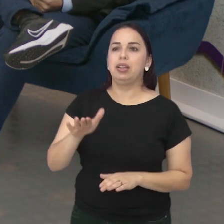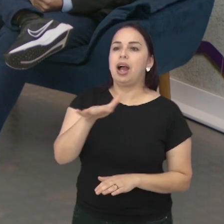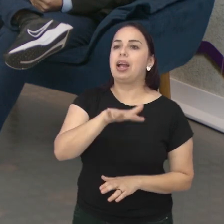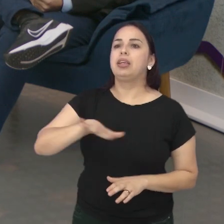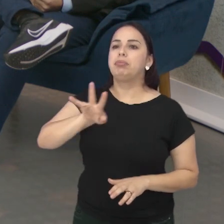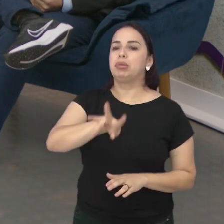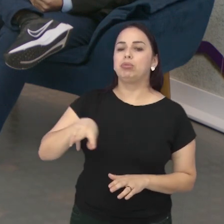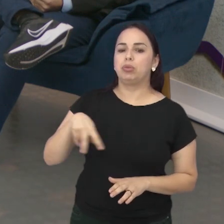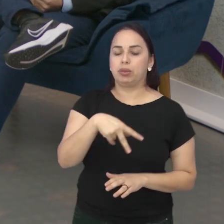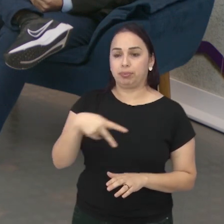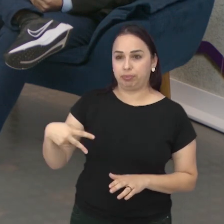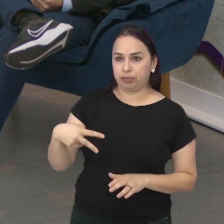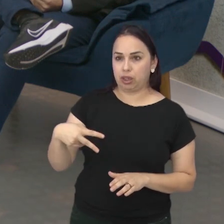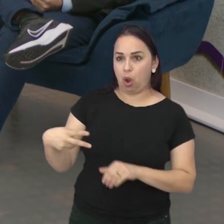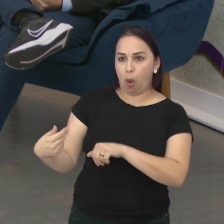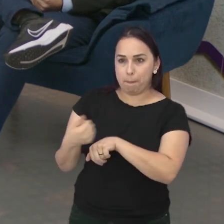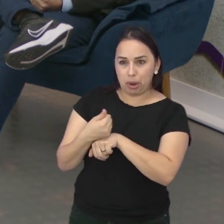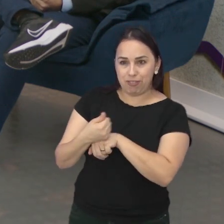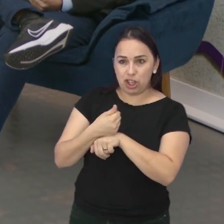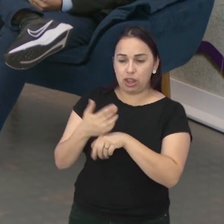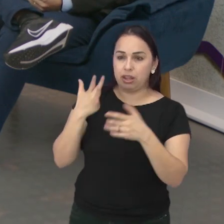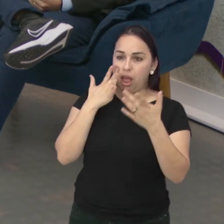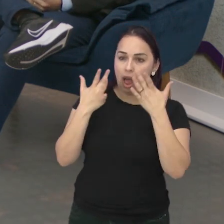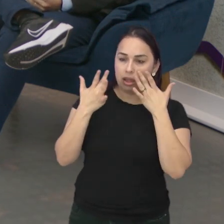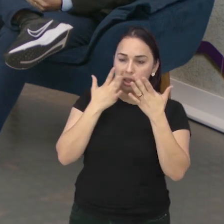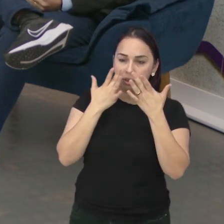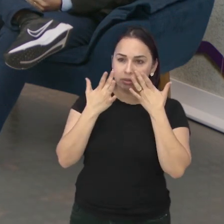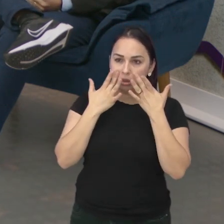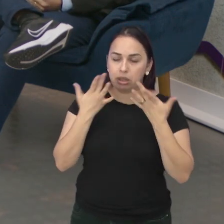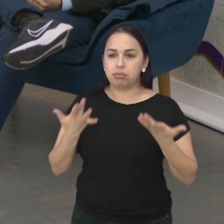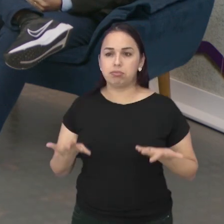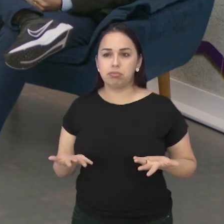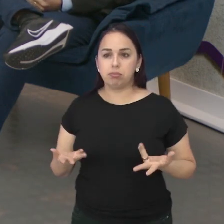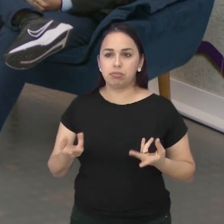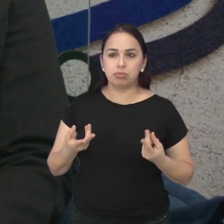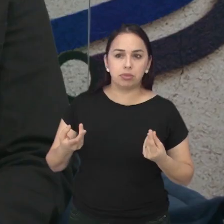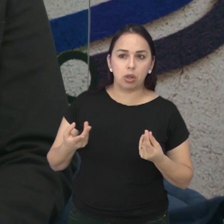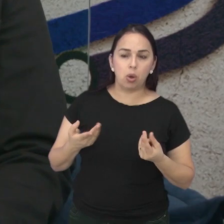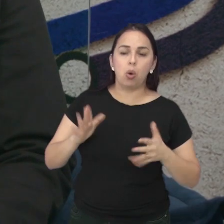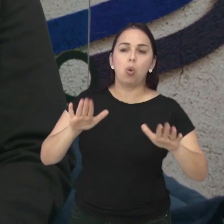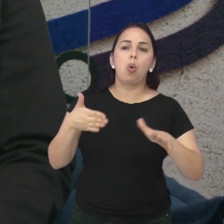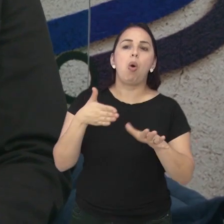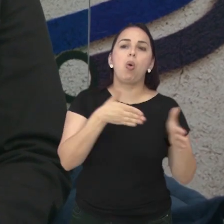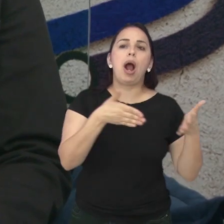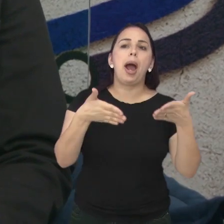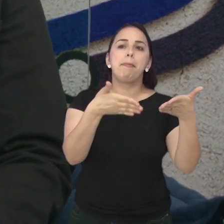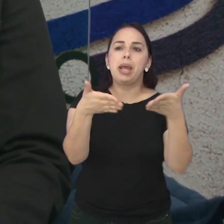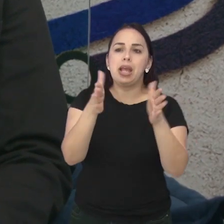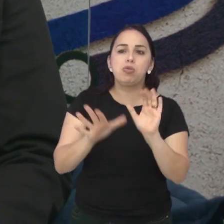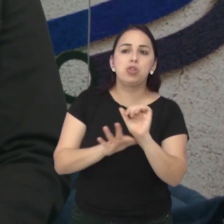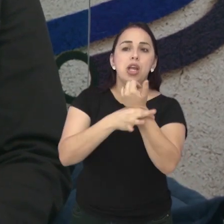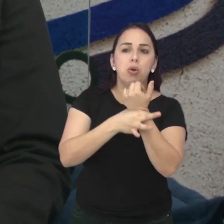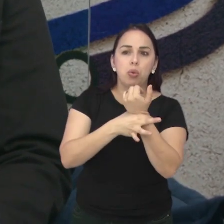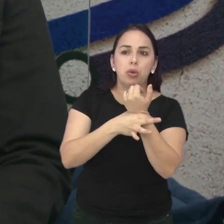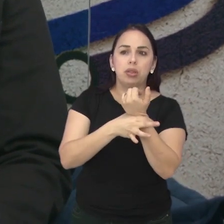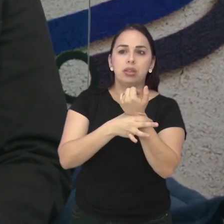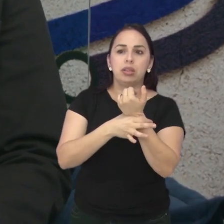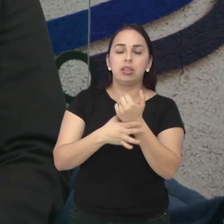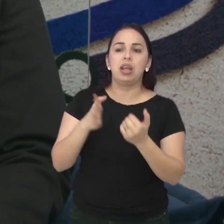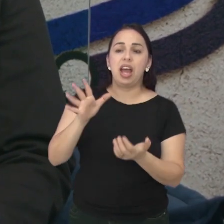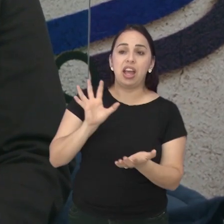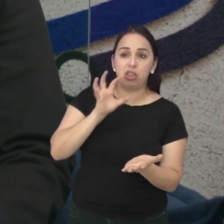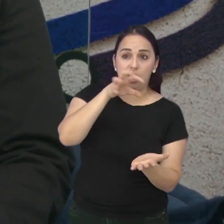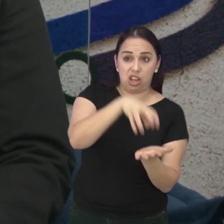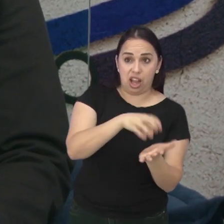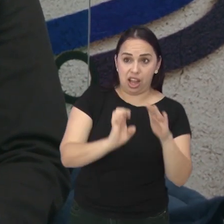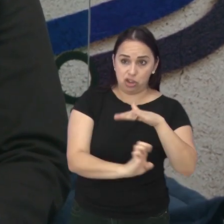região, o profissional de teatro, o melhor caminho para ele seguir, o mais seguro, é nesse ramo